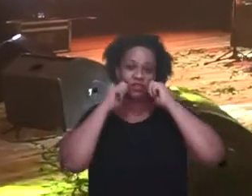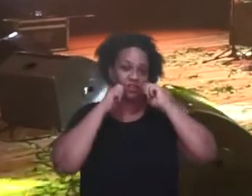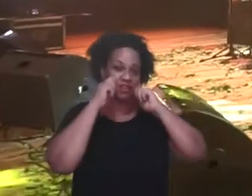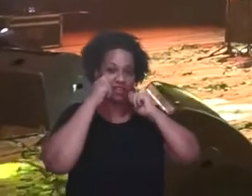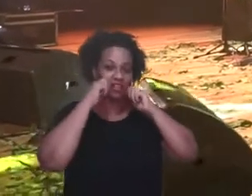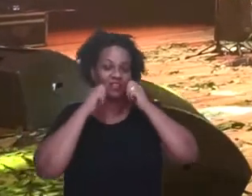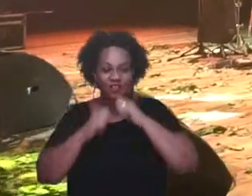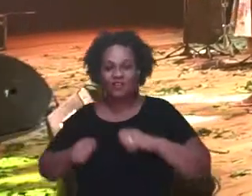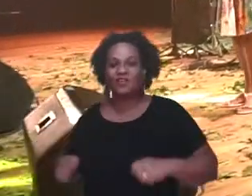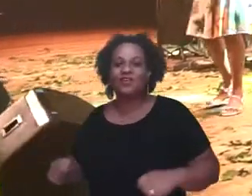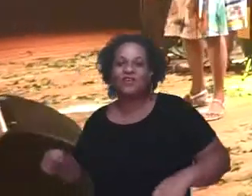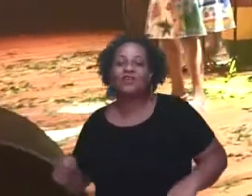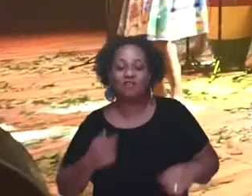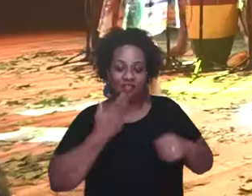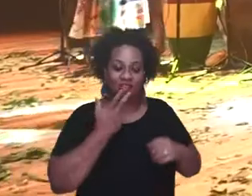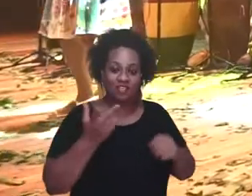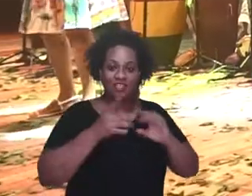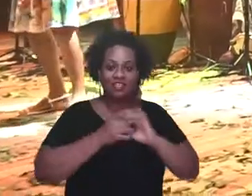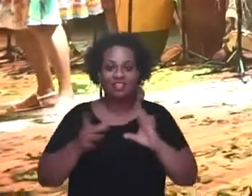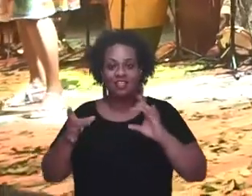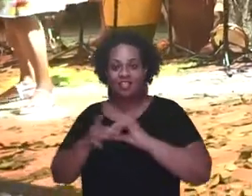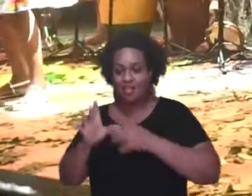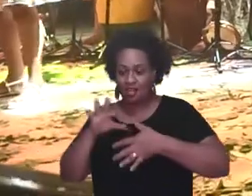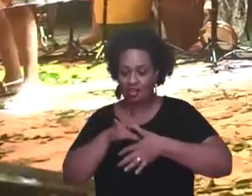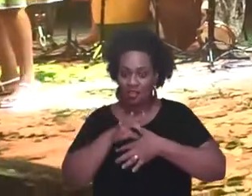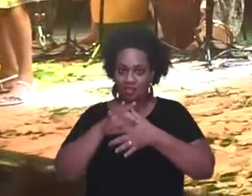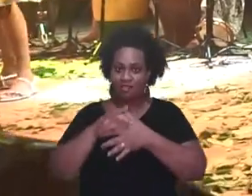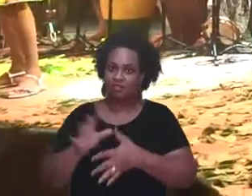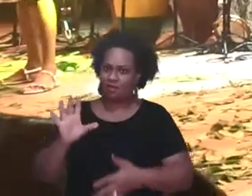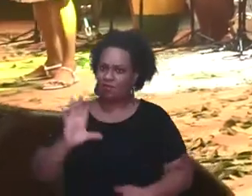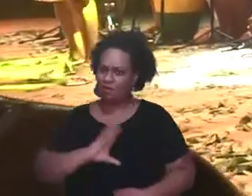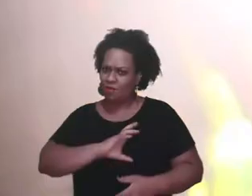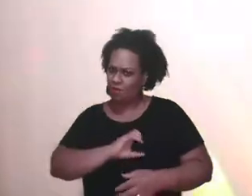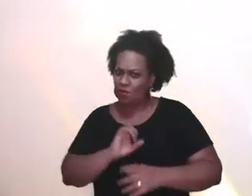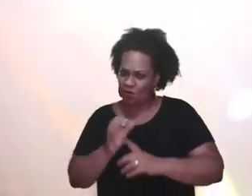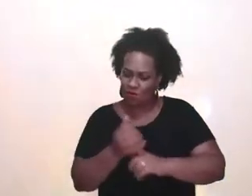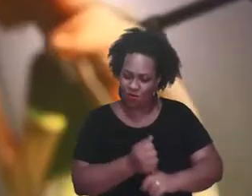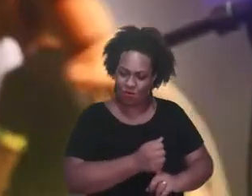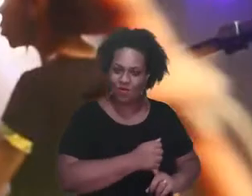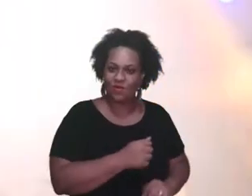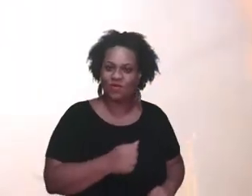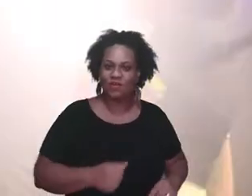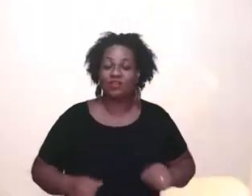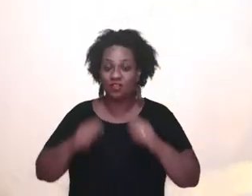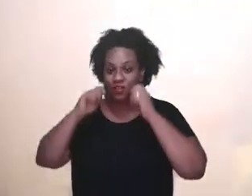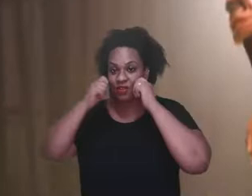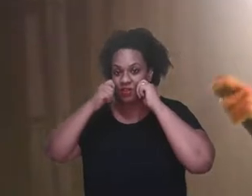chorou lera chorou eu te disse lá era bom de tomar teu